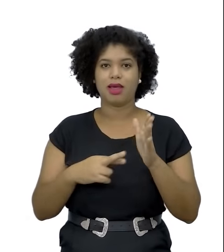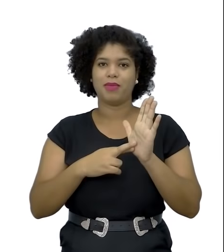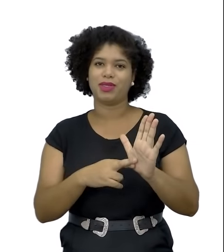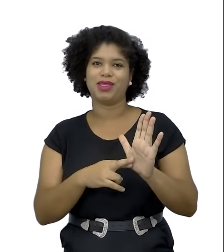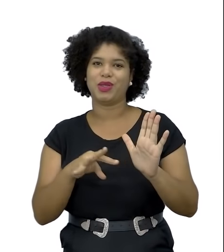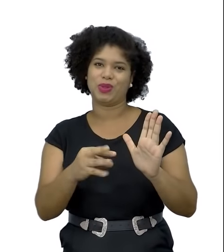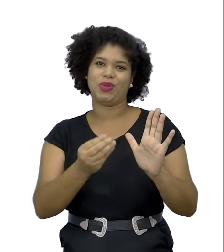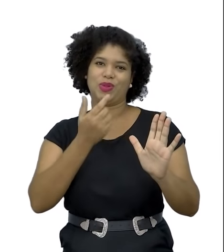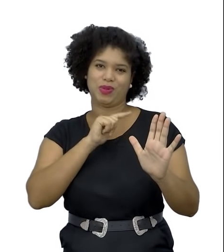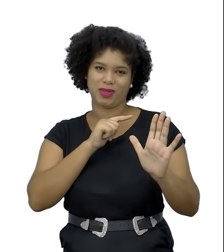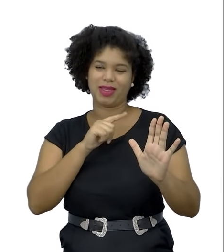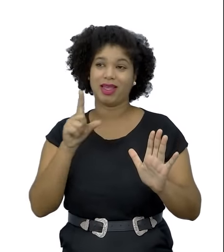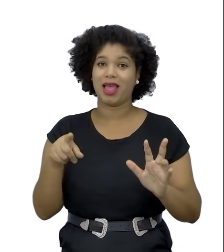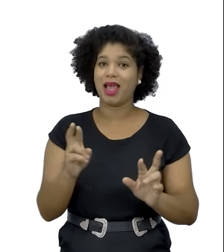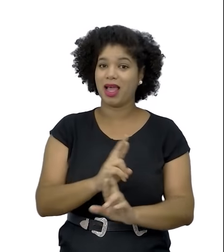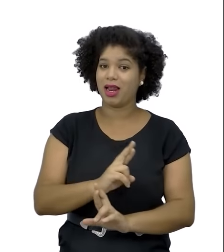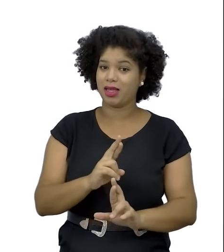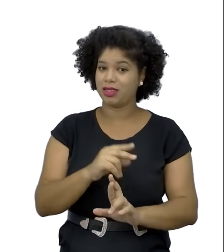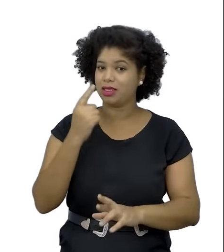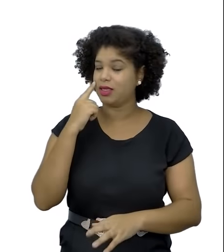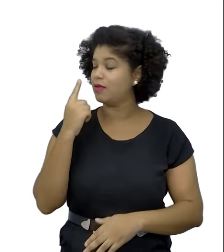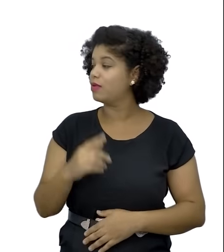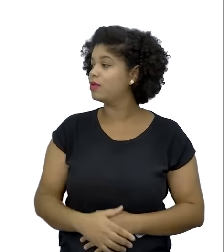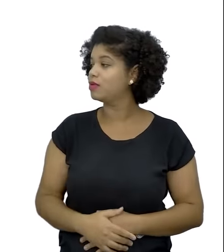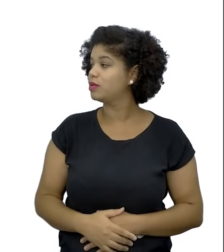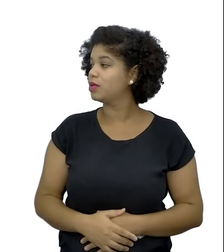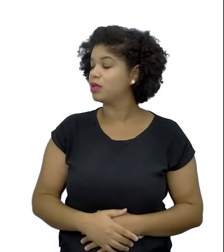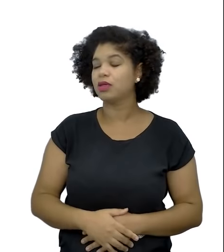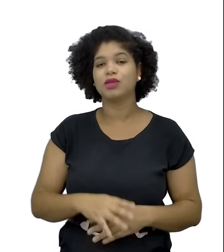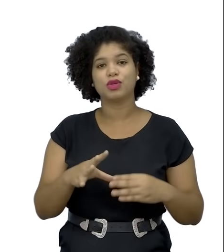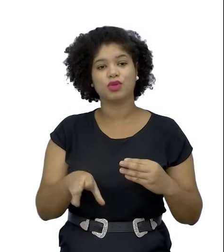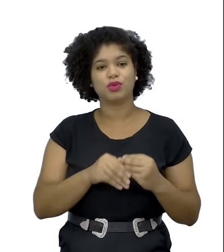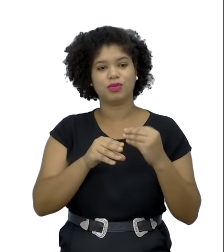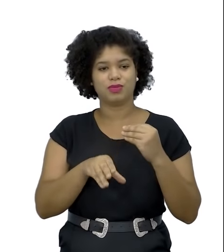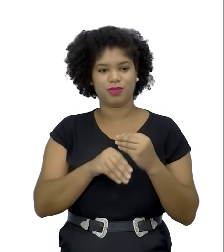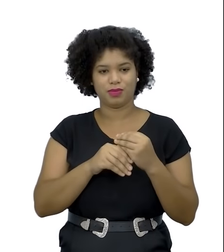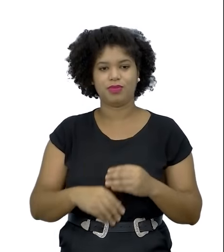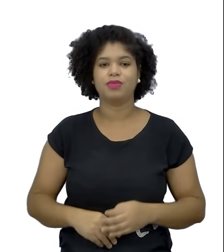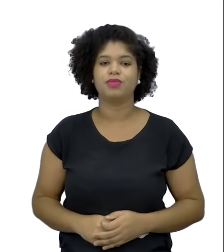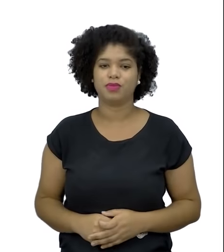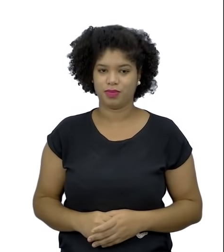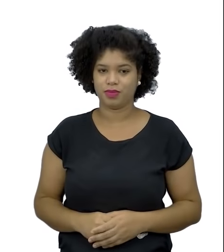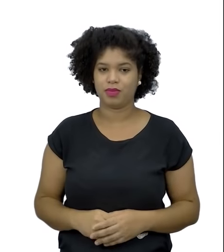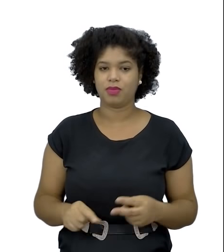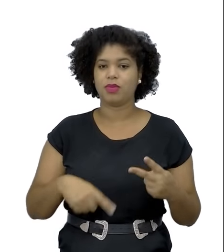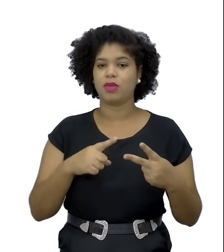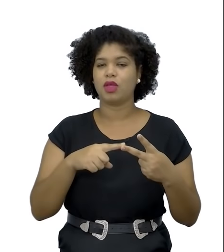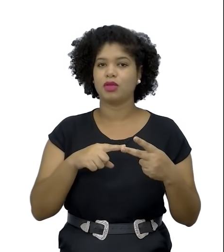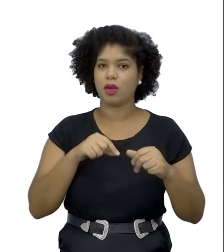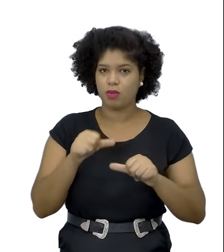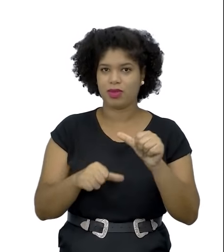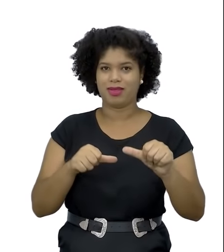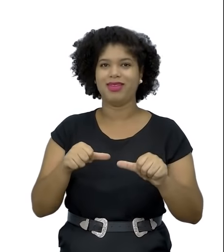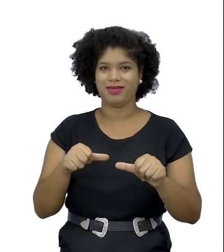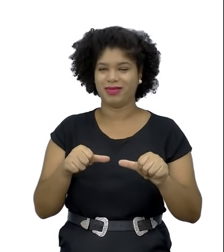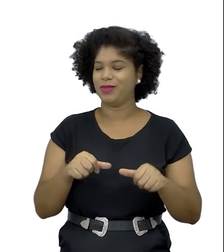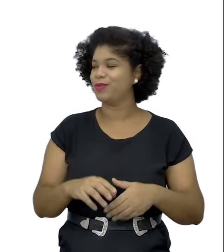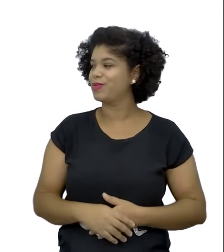todo. É a relação das partes com o todo. Transformação. A ideia